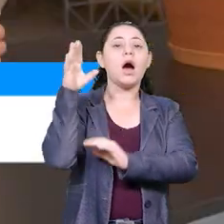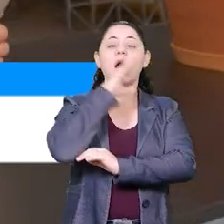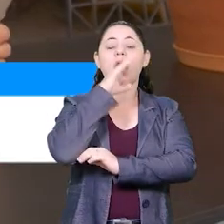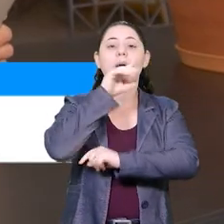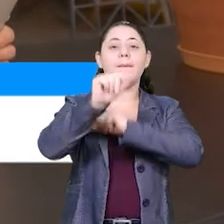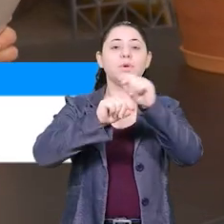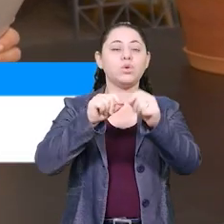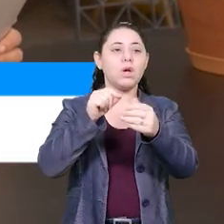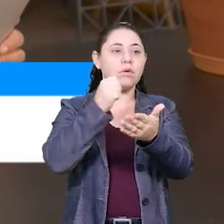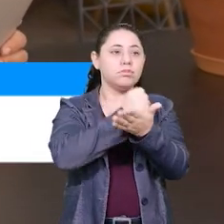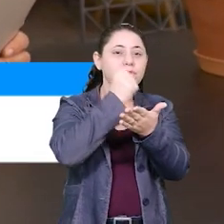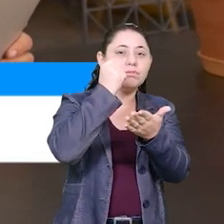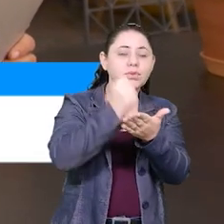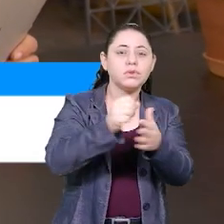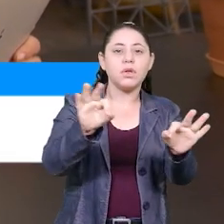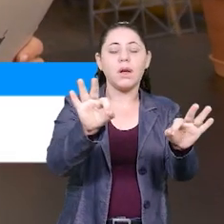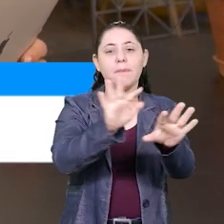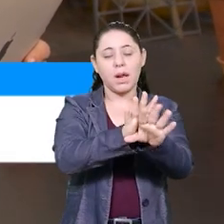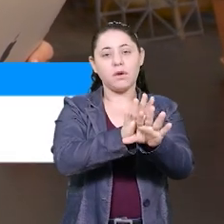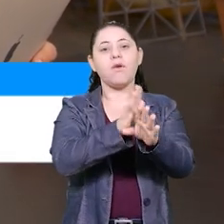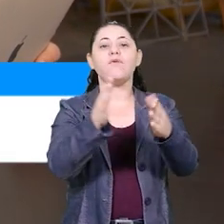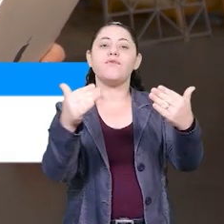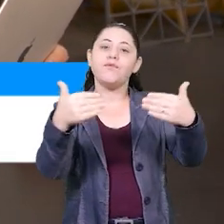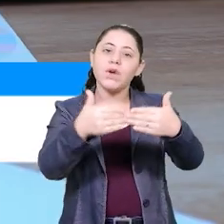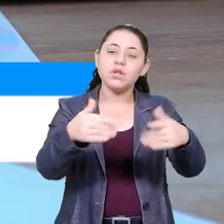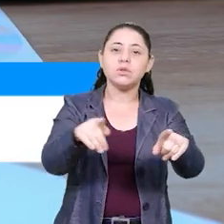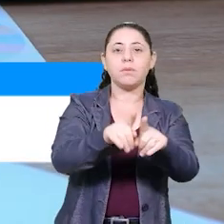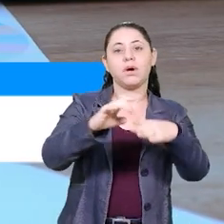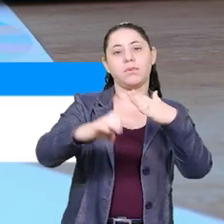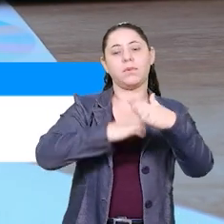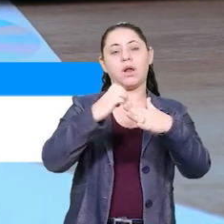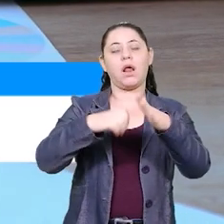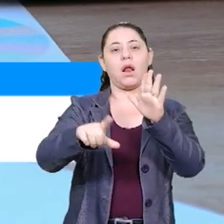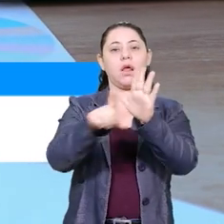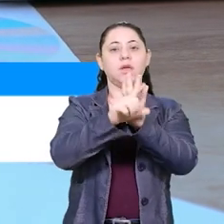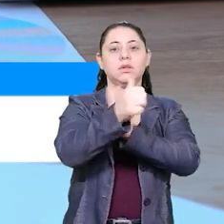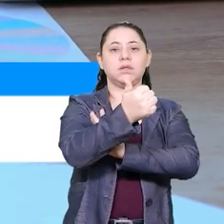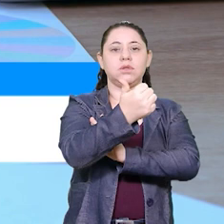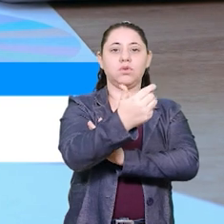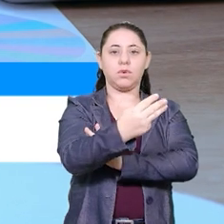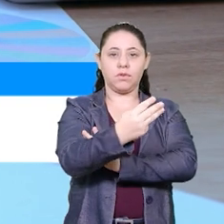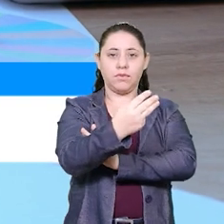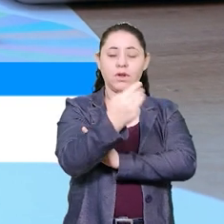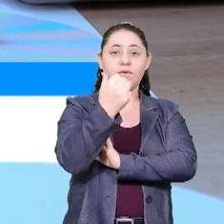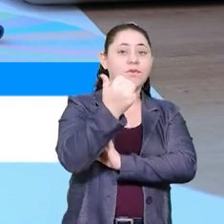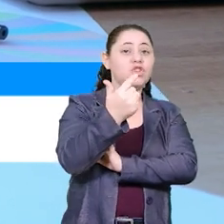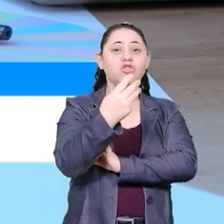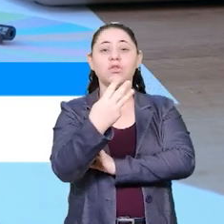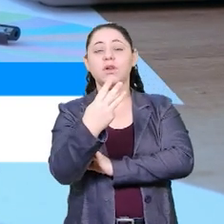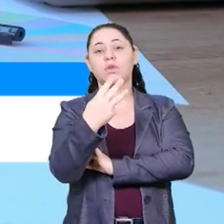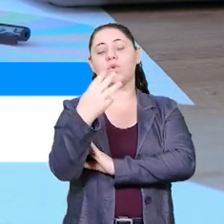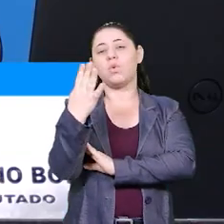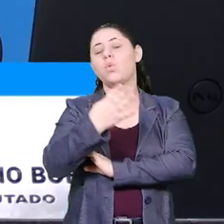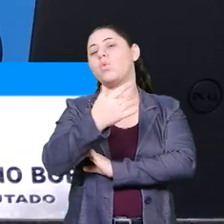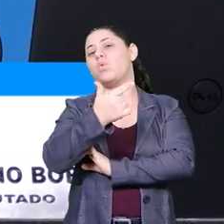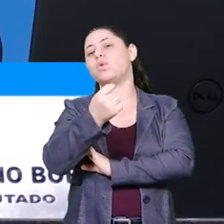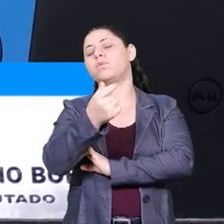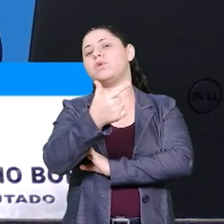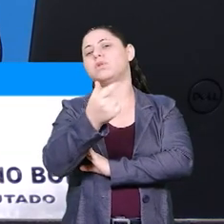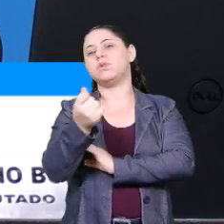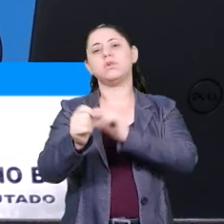agilidade nos atos de abertura E baixa de empresas Conforme a lei complementar 123 de 2006